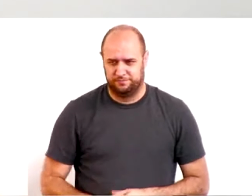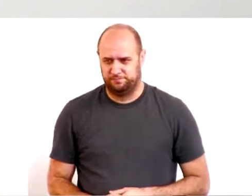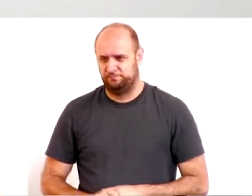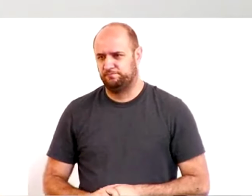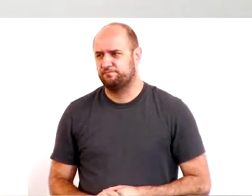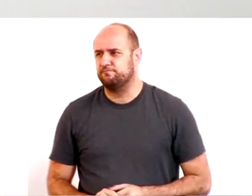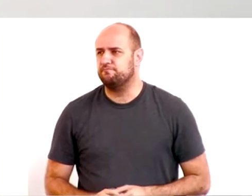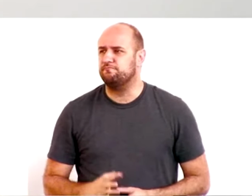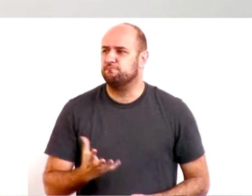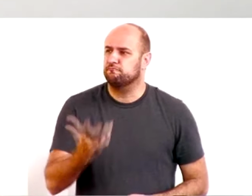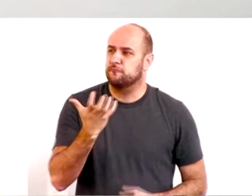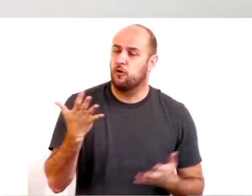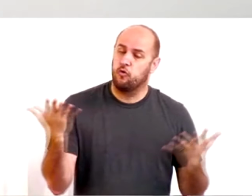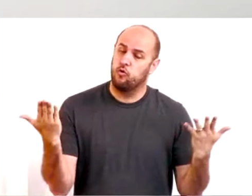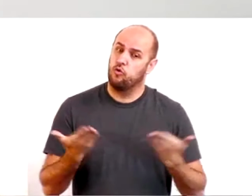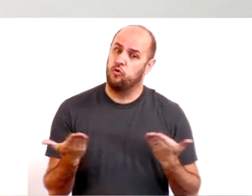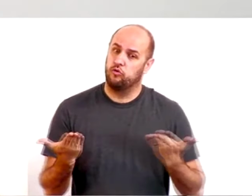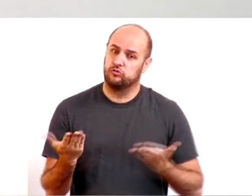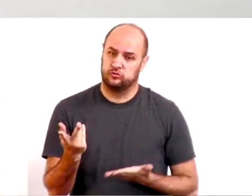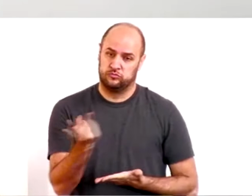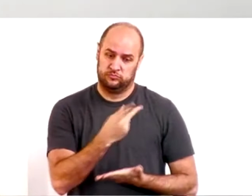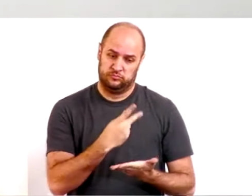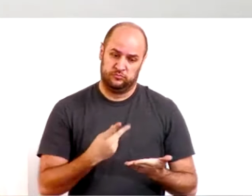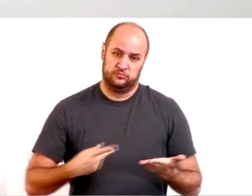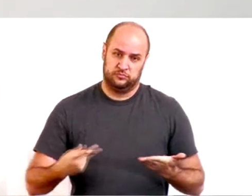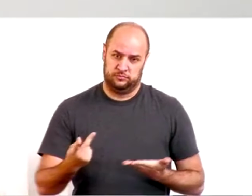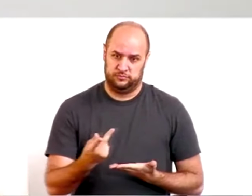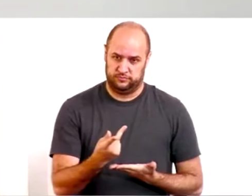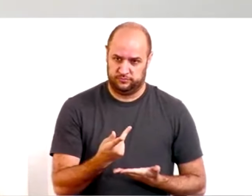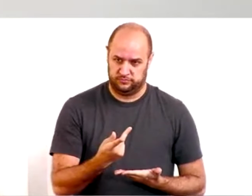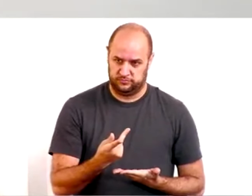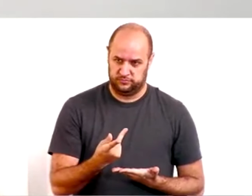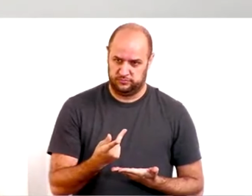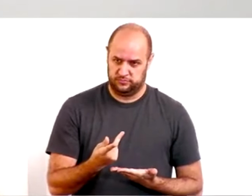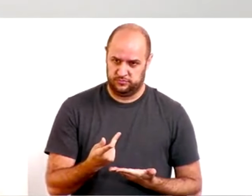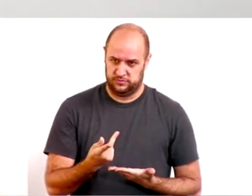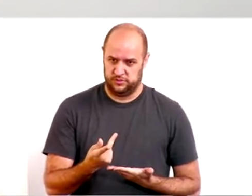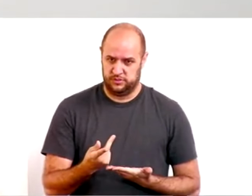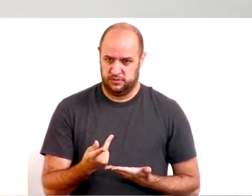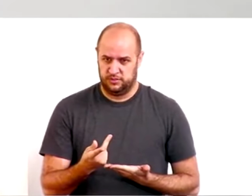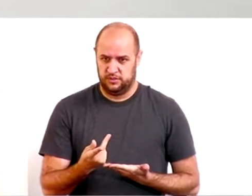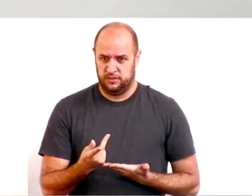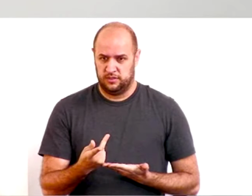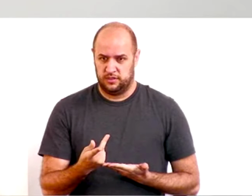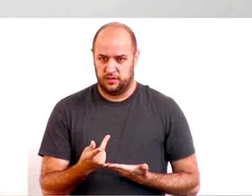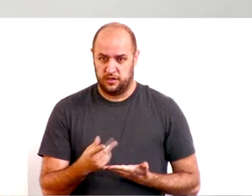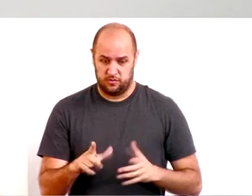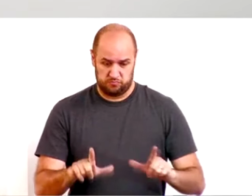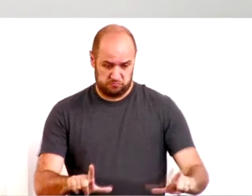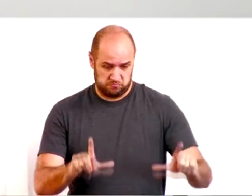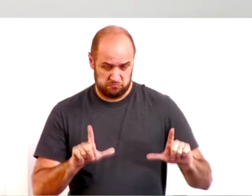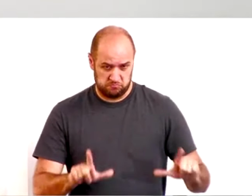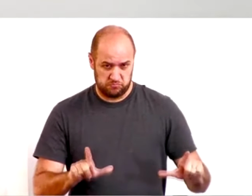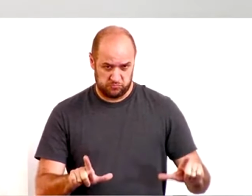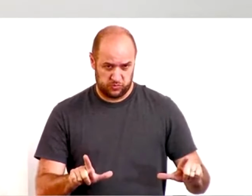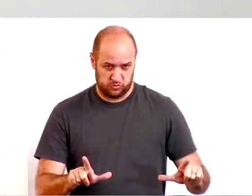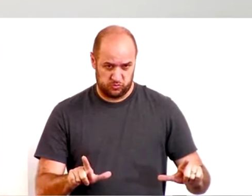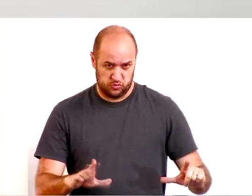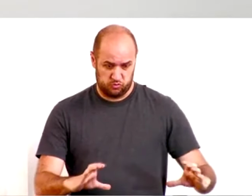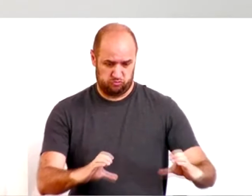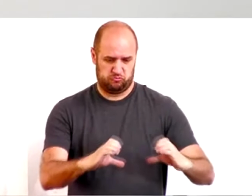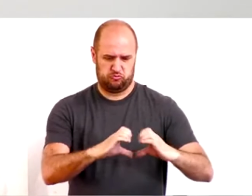eu gostaria que hoje vocês desenhassem então, no centro aí da sua folha, um